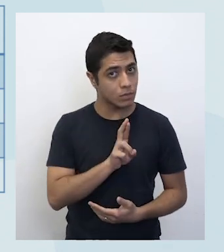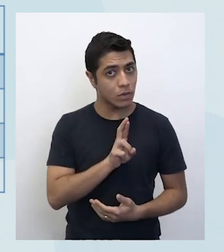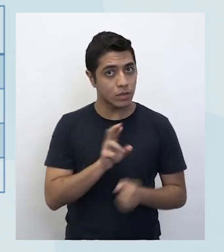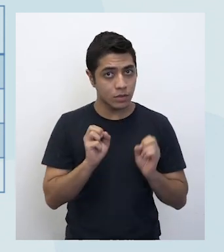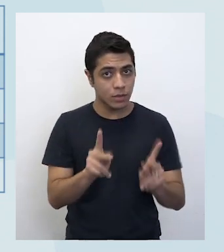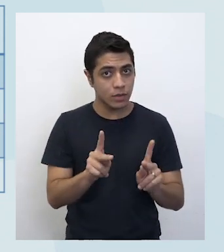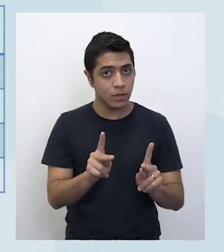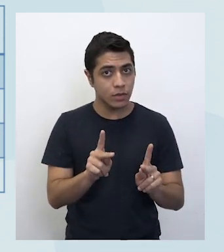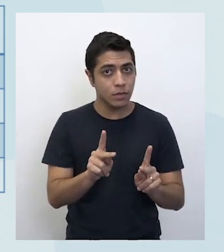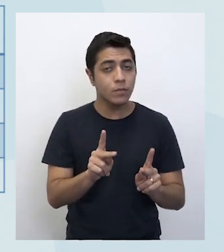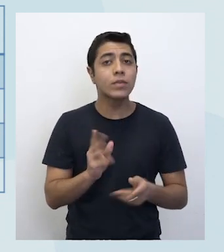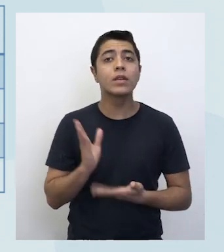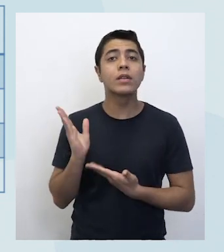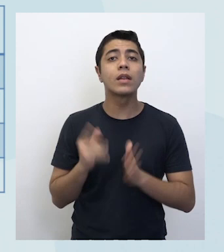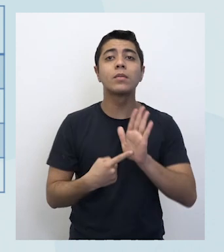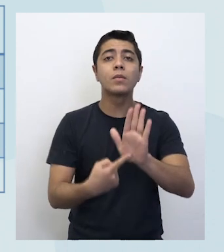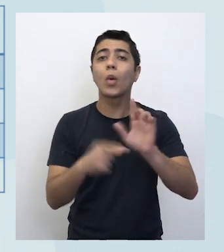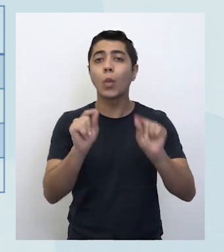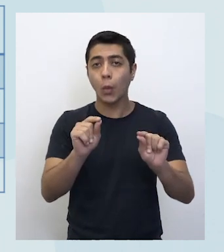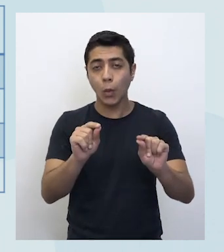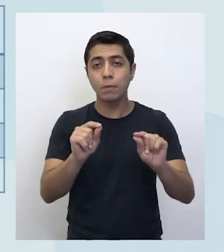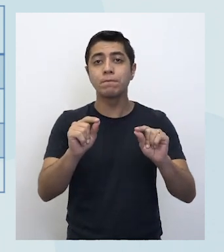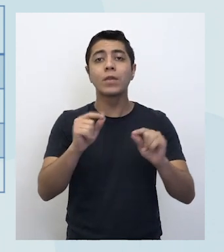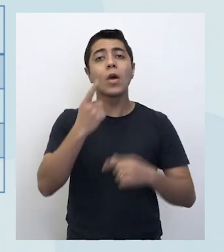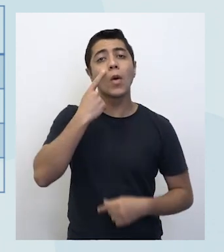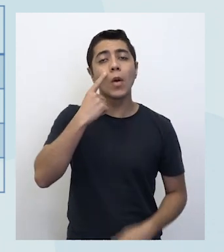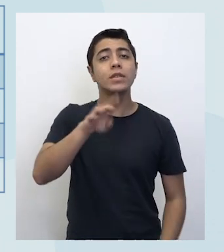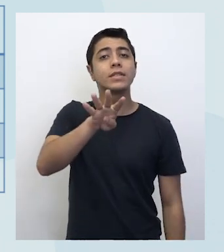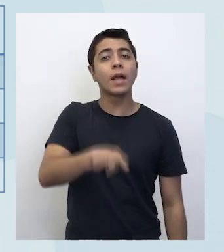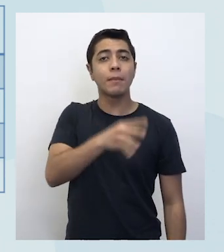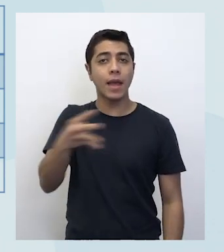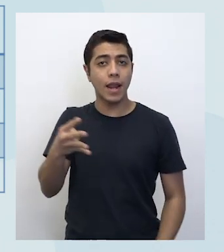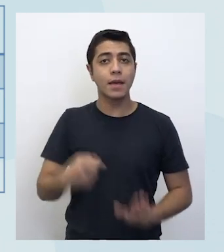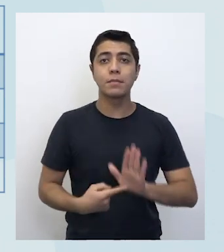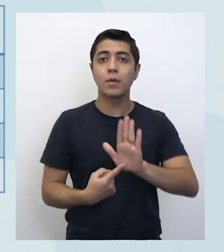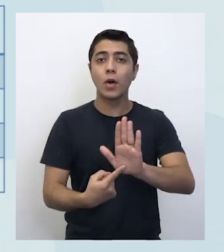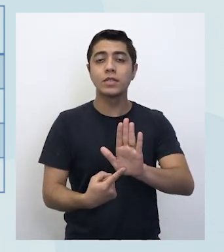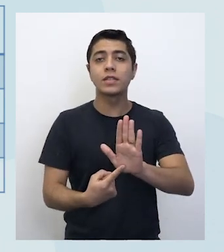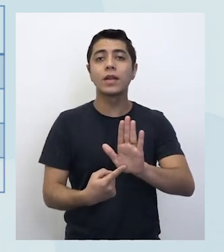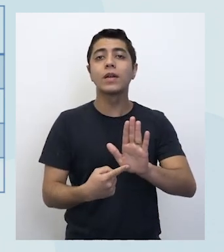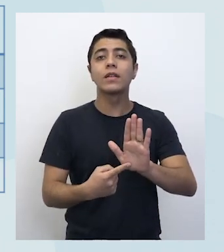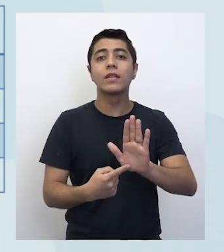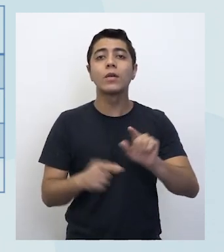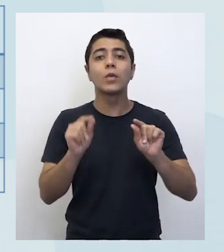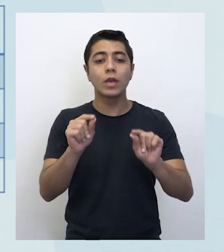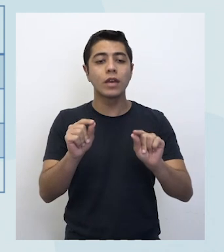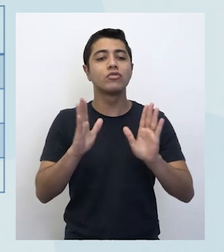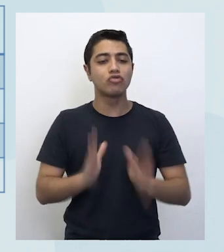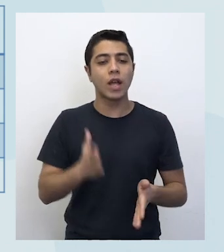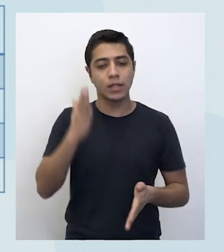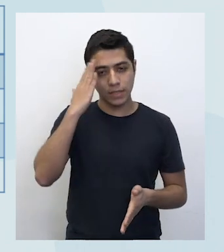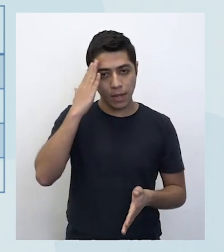que ele fala assim, ó, a tabela abaixo apresenta a concentração das espécies em equilíbrio